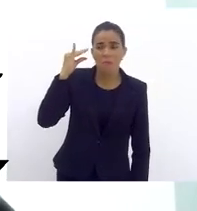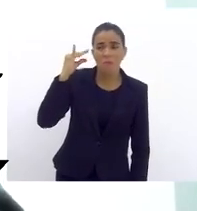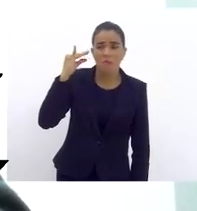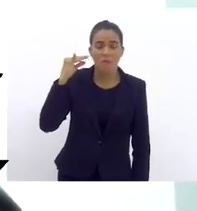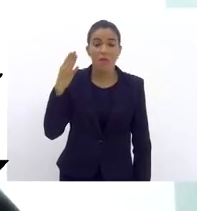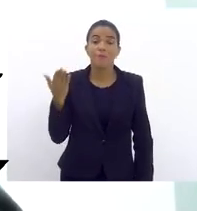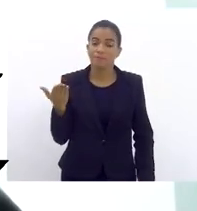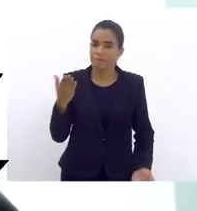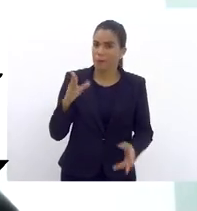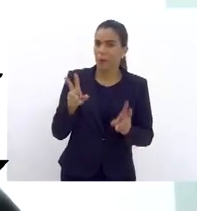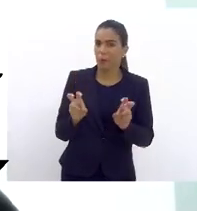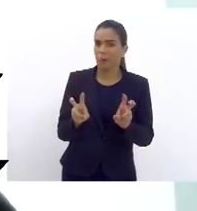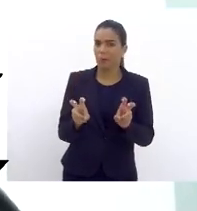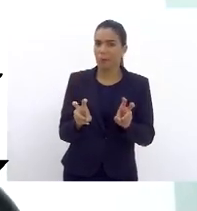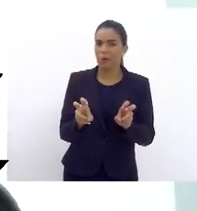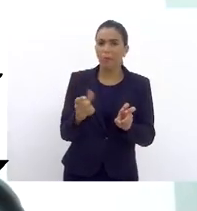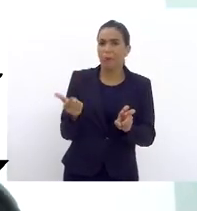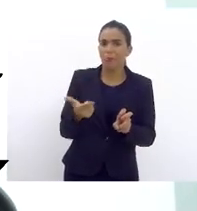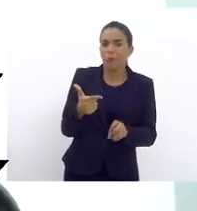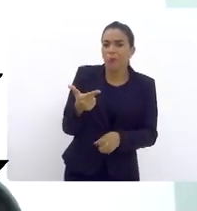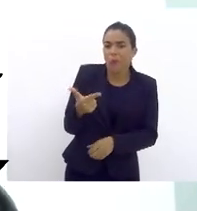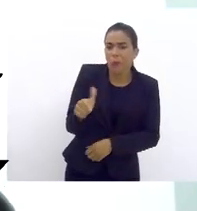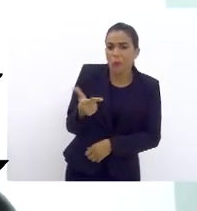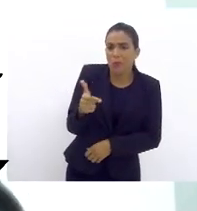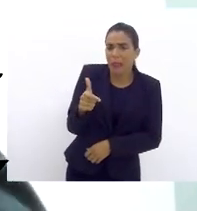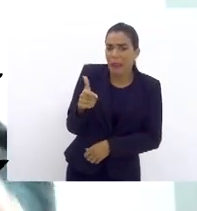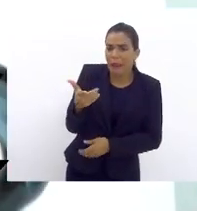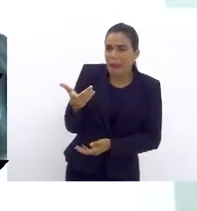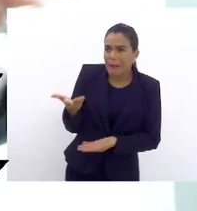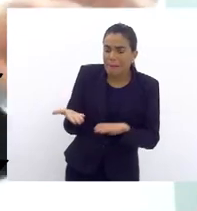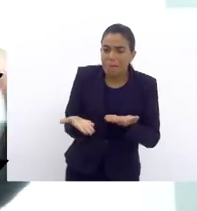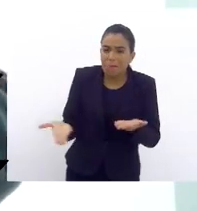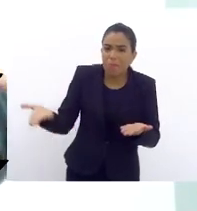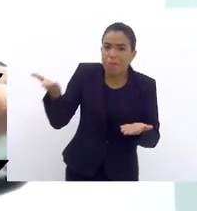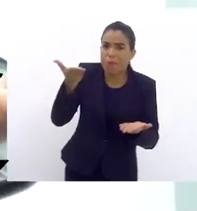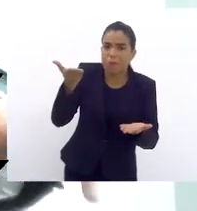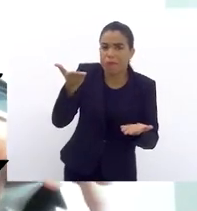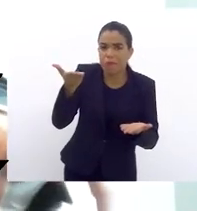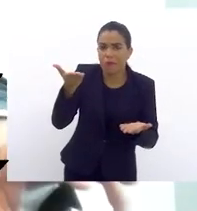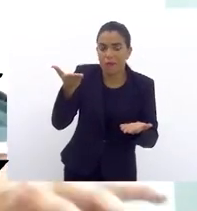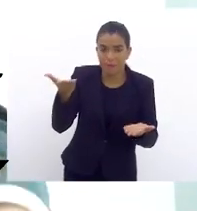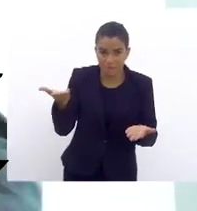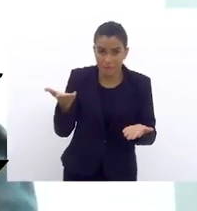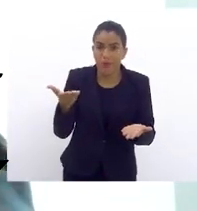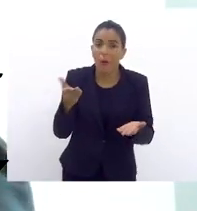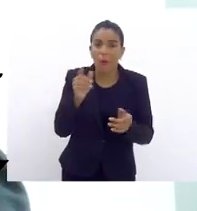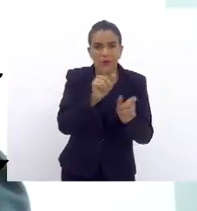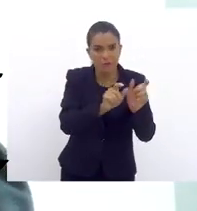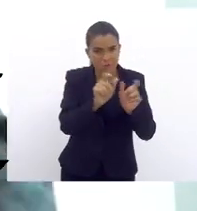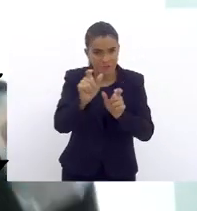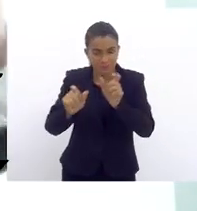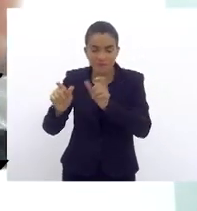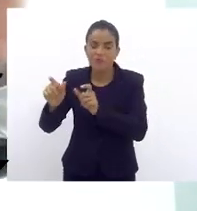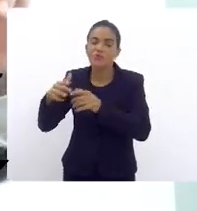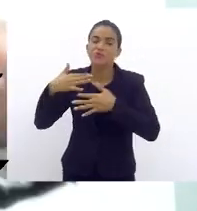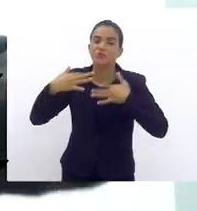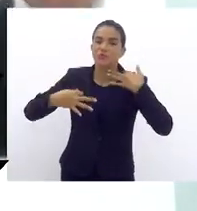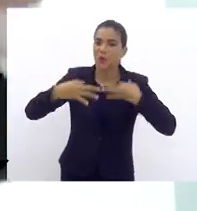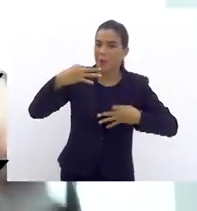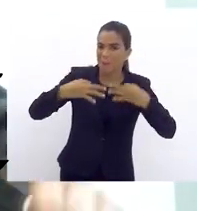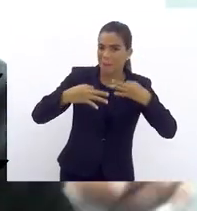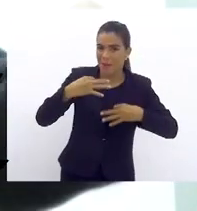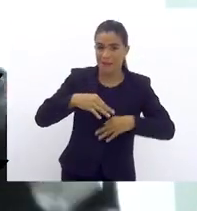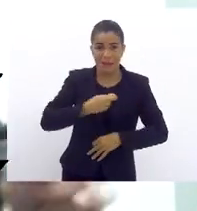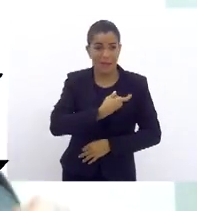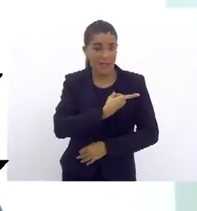fica realmente diminuído diante de outros temas então é importante que todos os atores envolvidos também no julgamento não só a